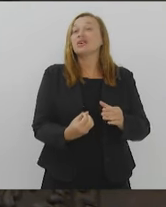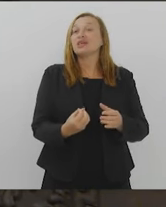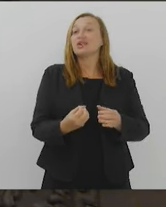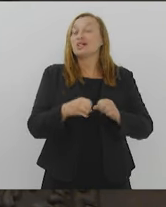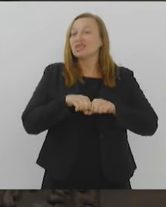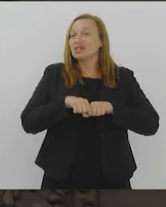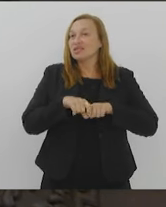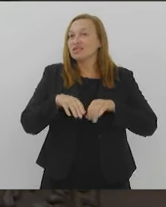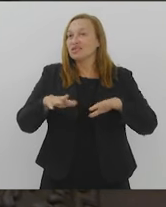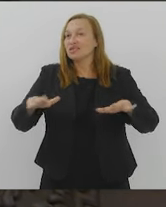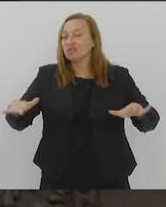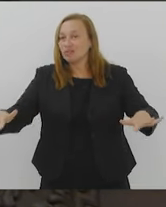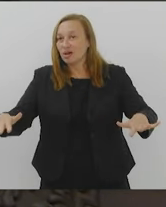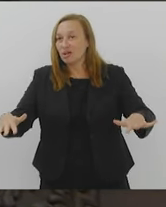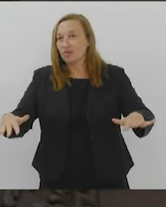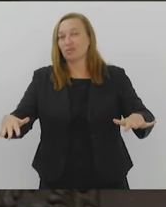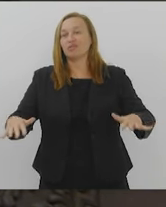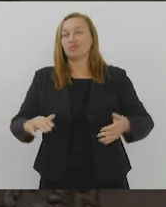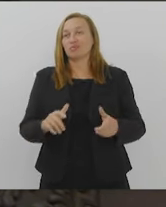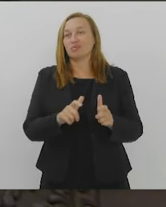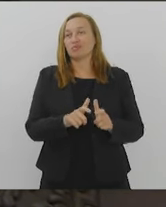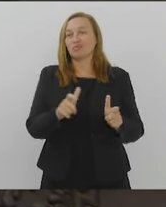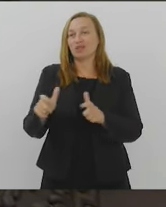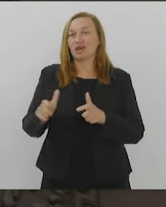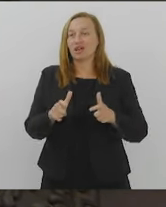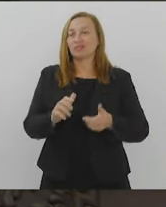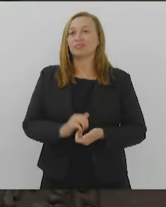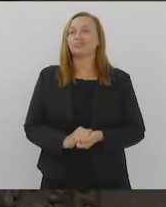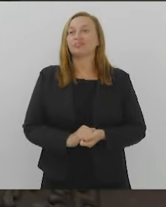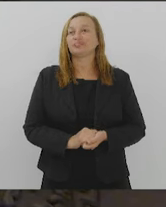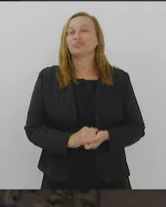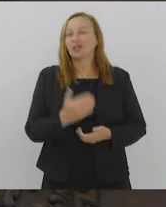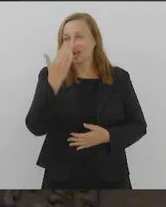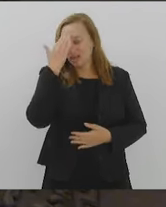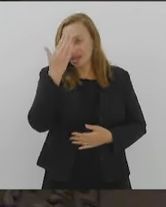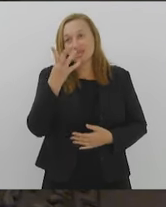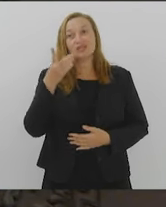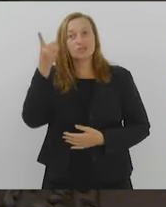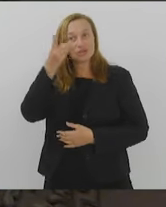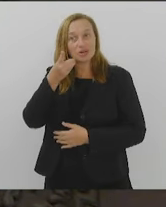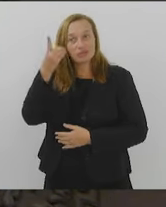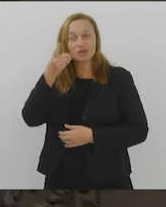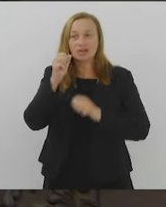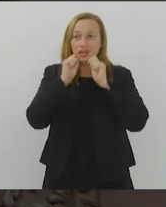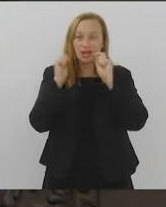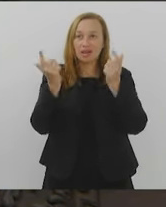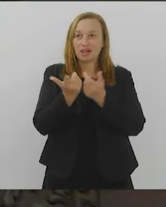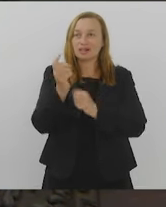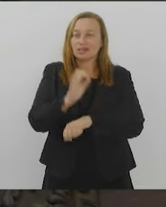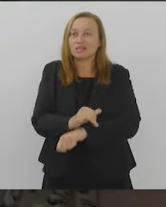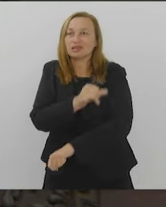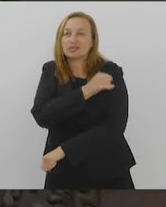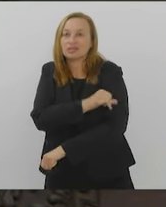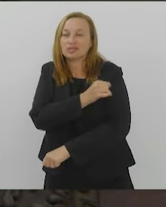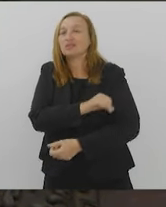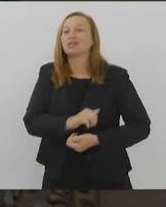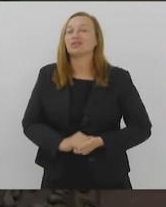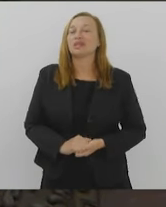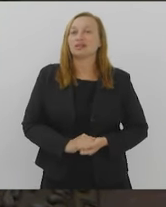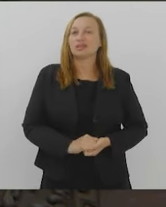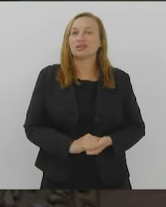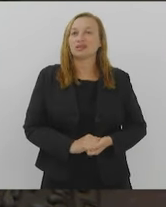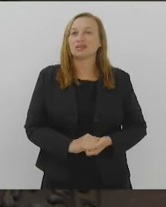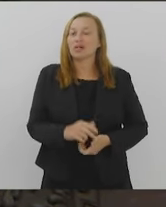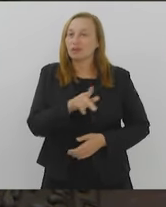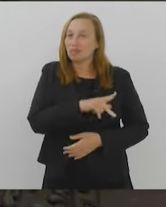frutos. Eu quero agradecer aos deputados da Assembleia Legislativa do Rio de Janeiro, ao